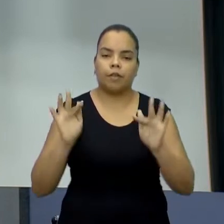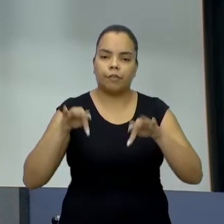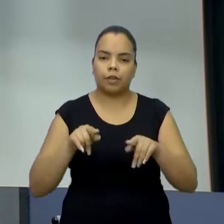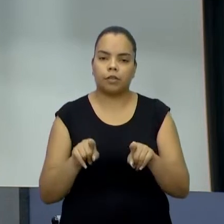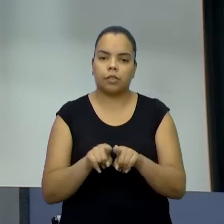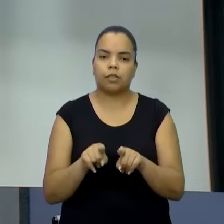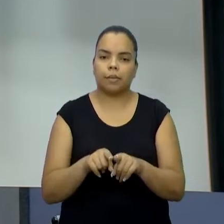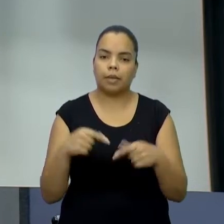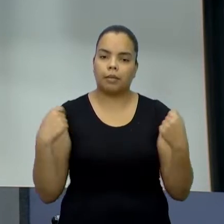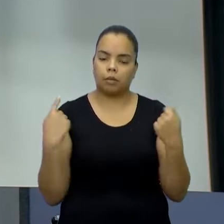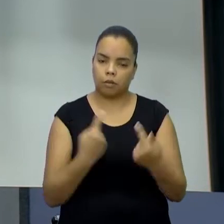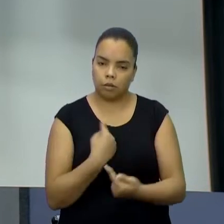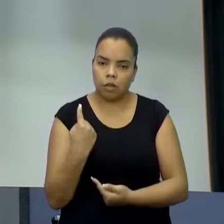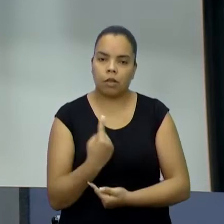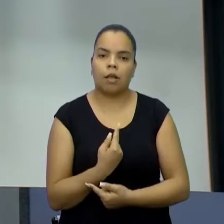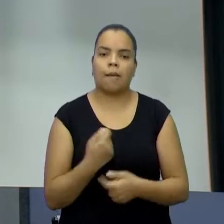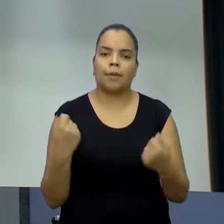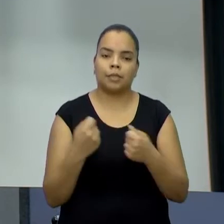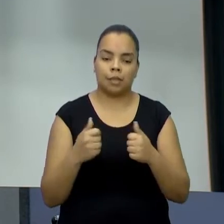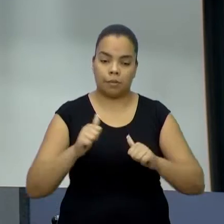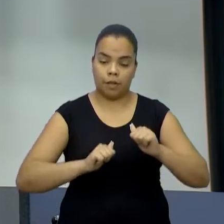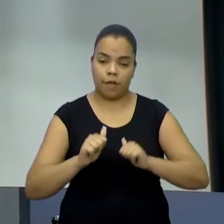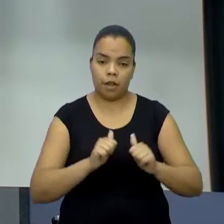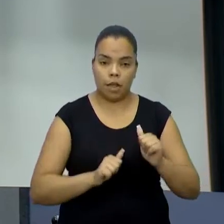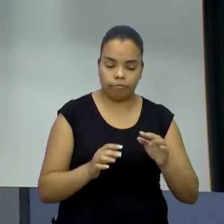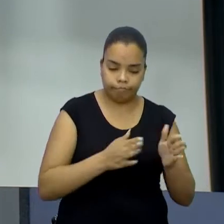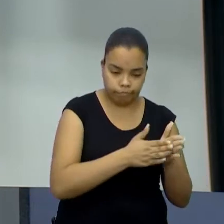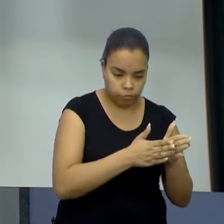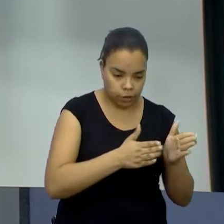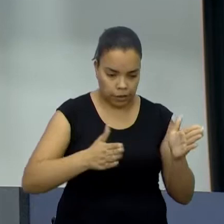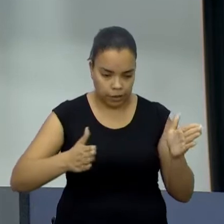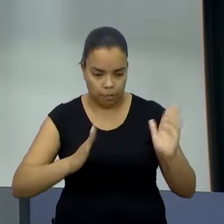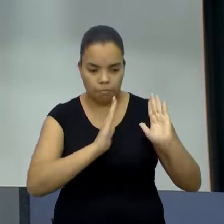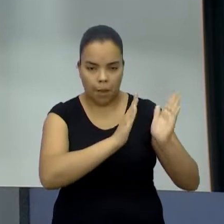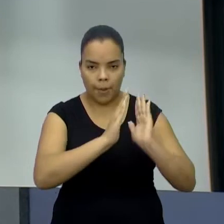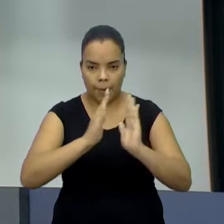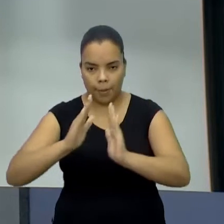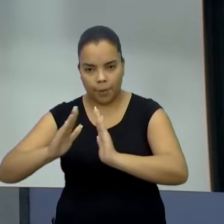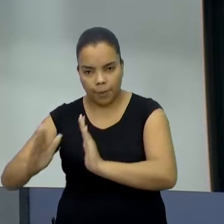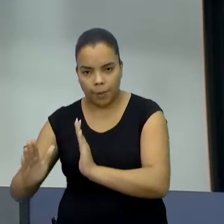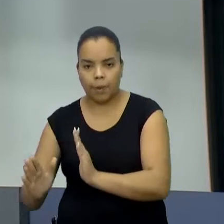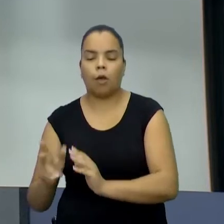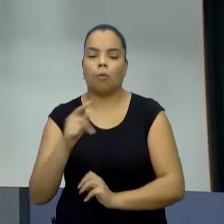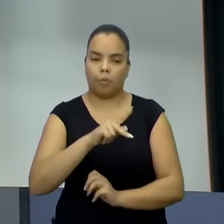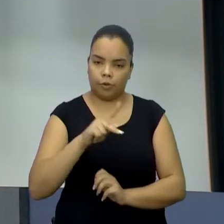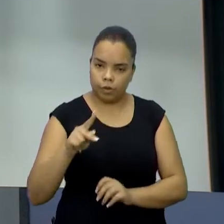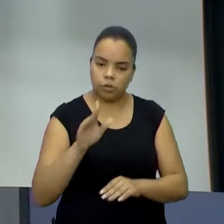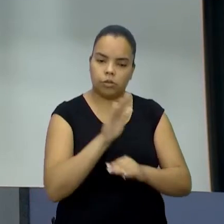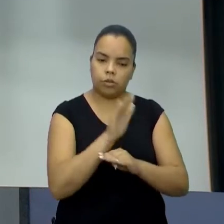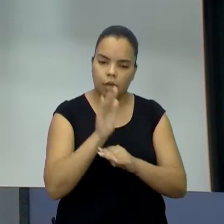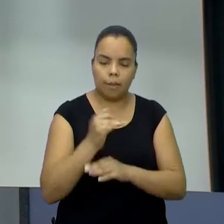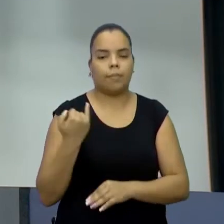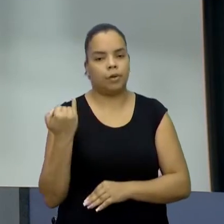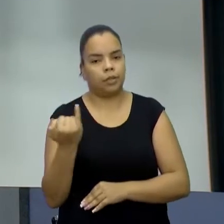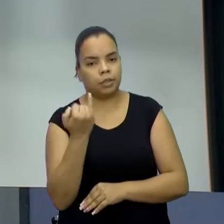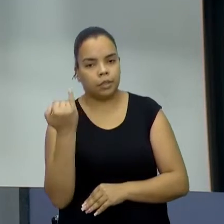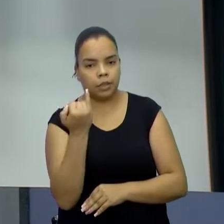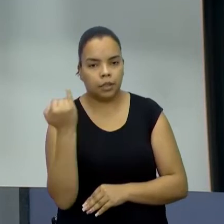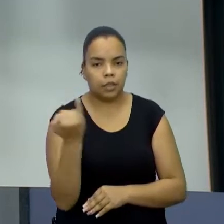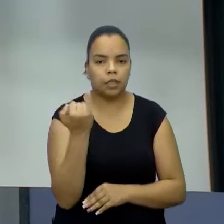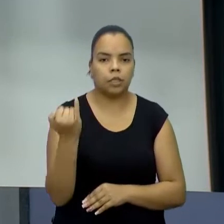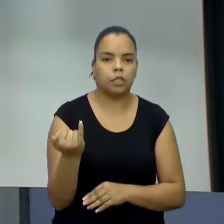nós precisamos avaliar todo o processo. Então, o professor tem parte fundamental aí nessa questão